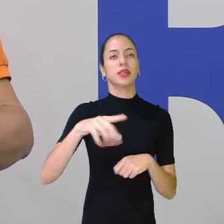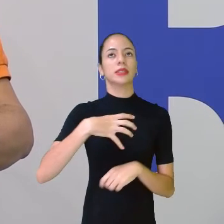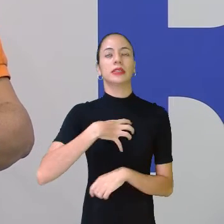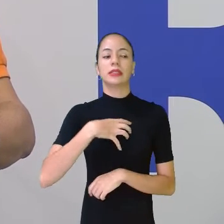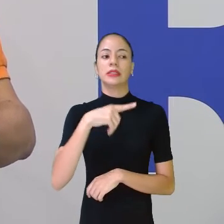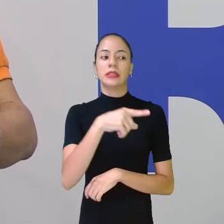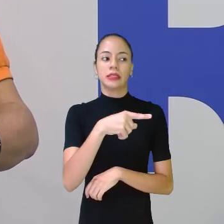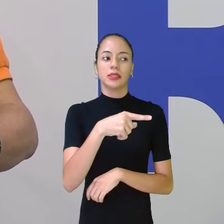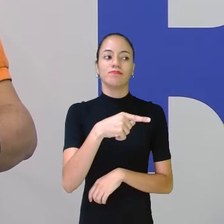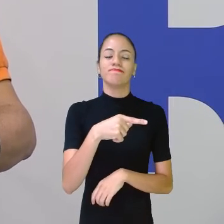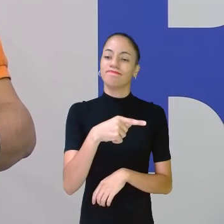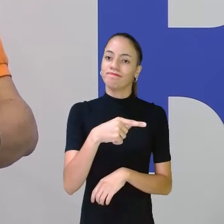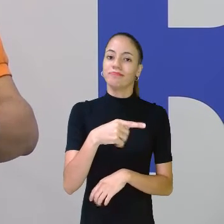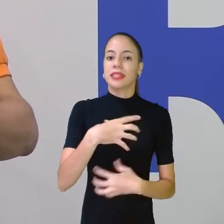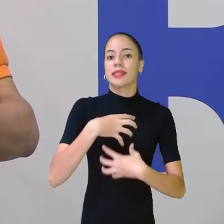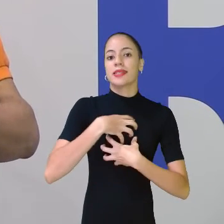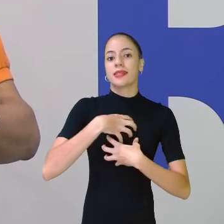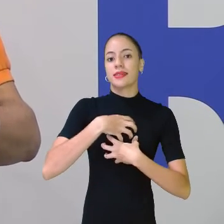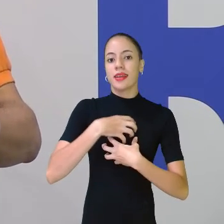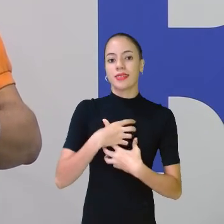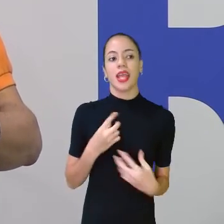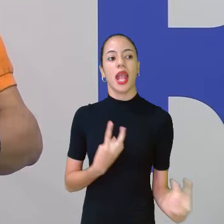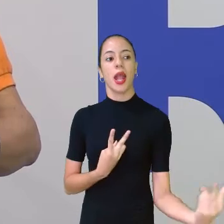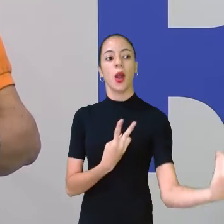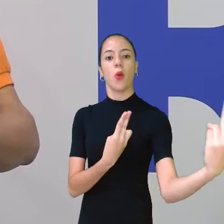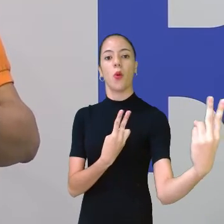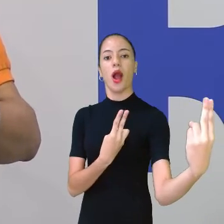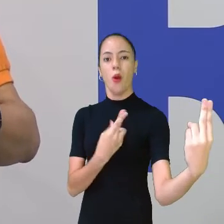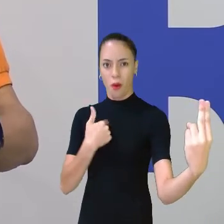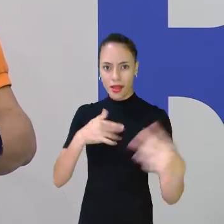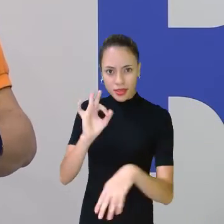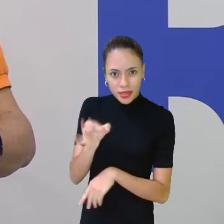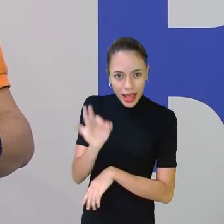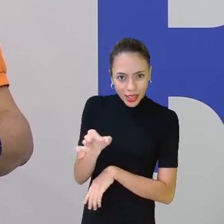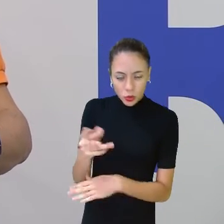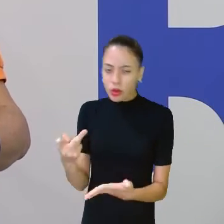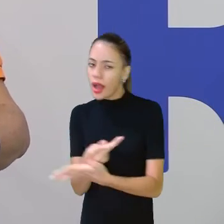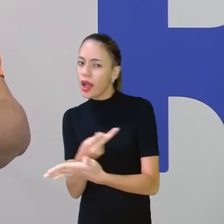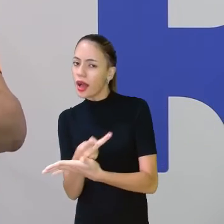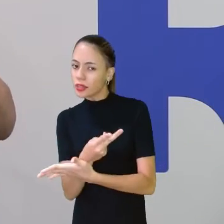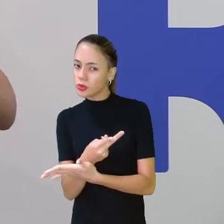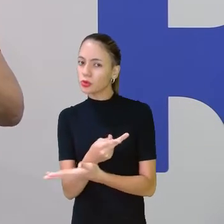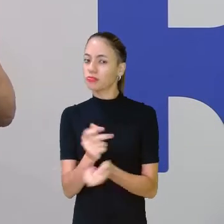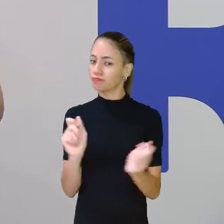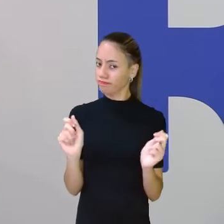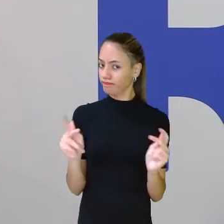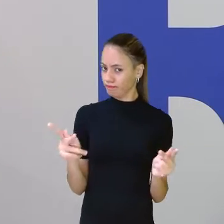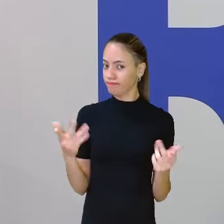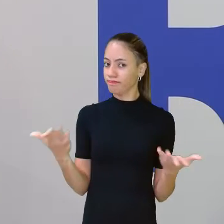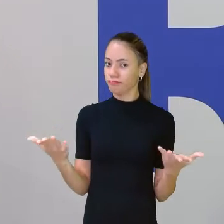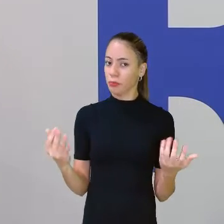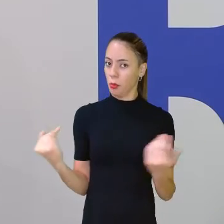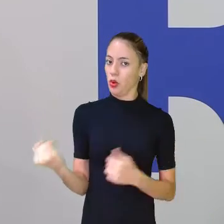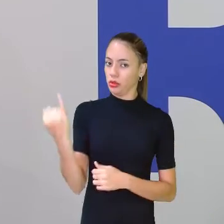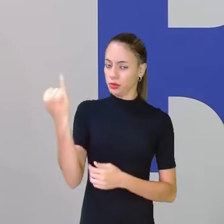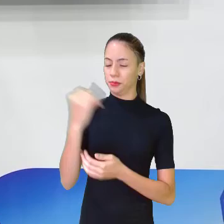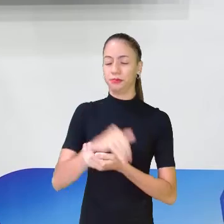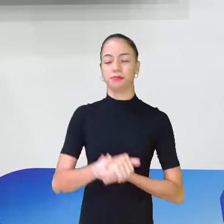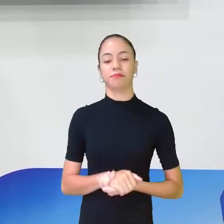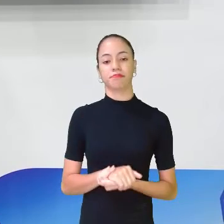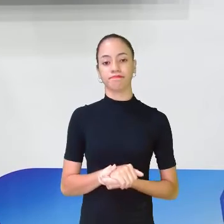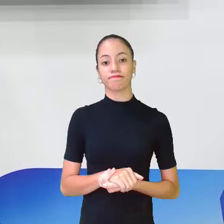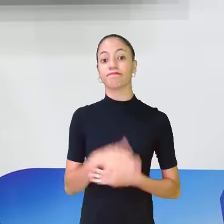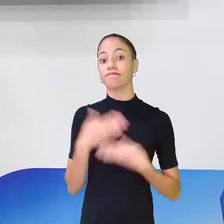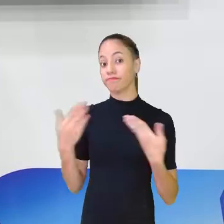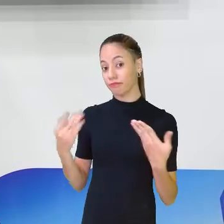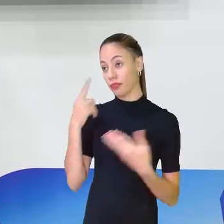né, aquelas questões, se é certo ou se é errado, beleza? É por aí. Aí dentro disso,